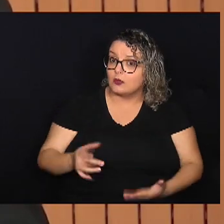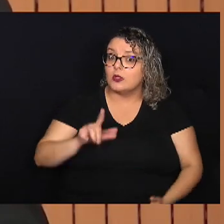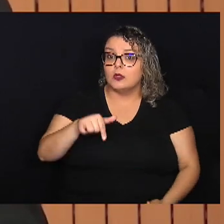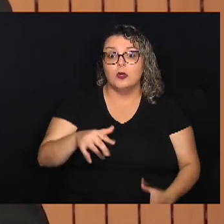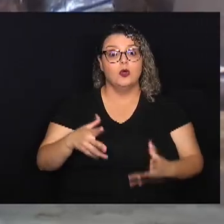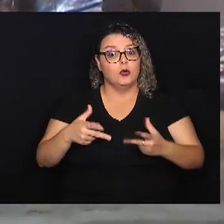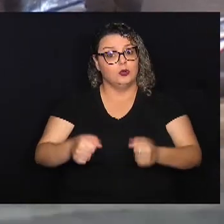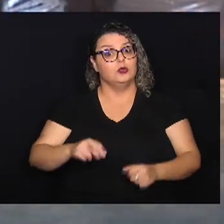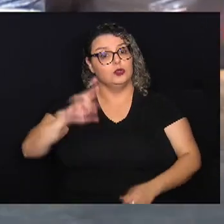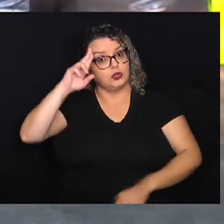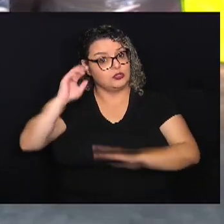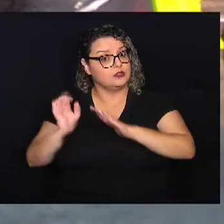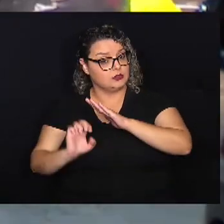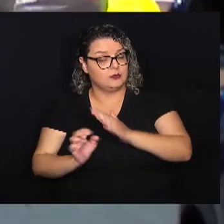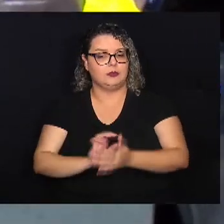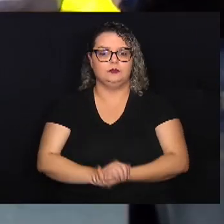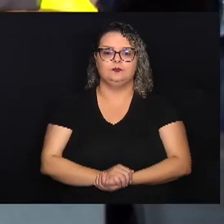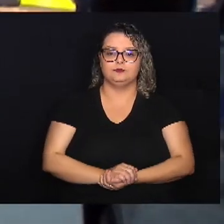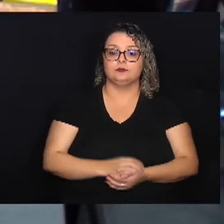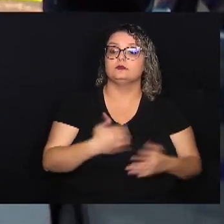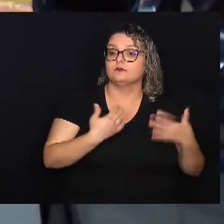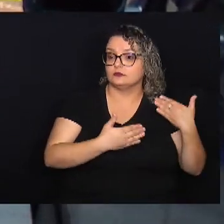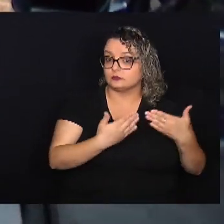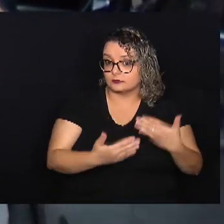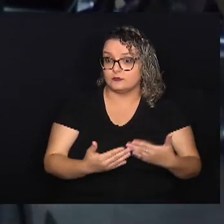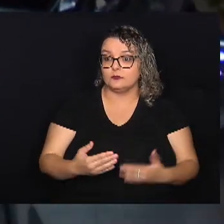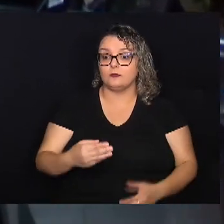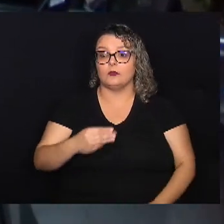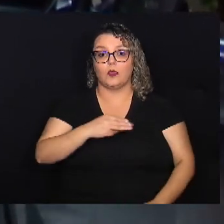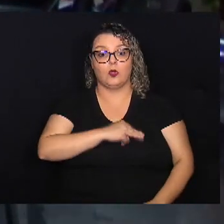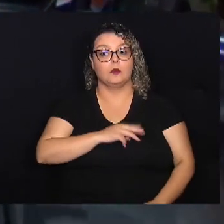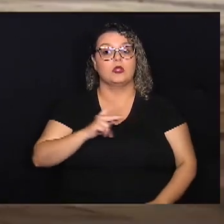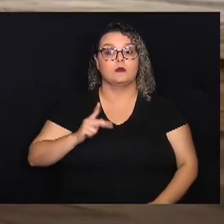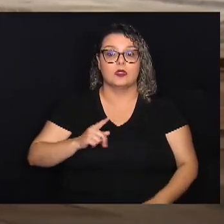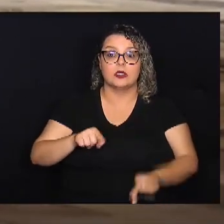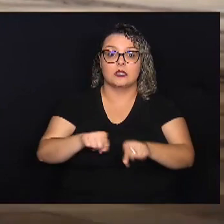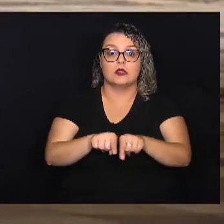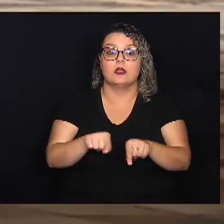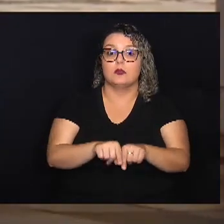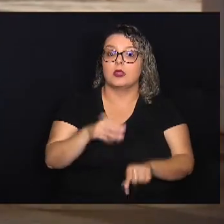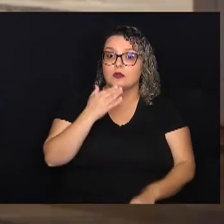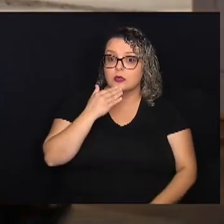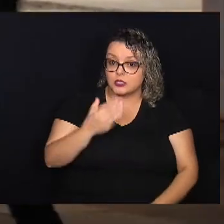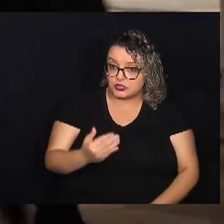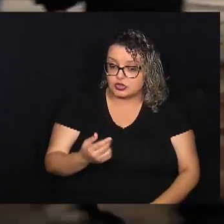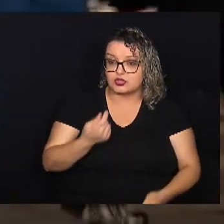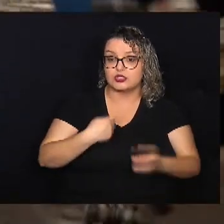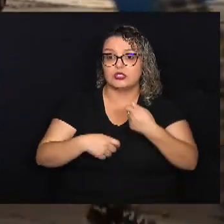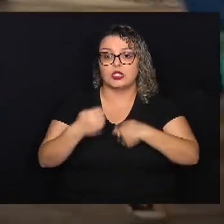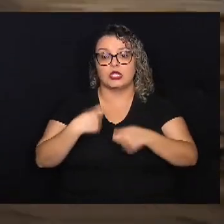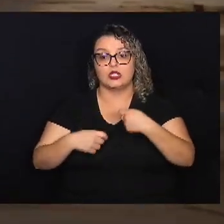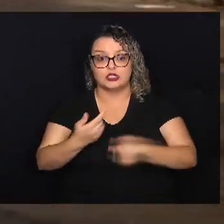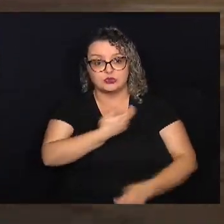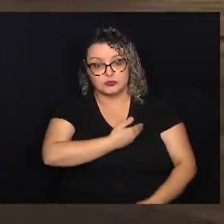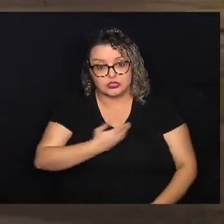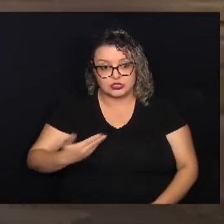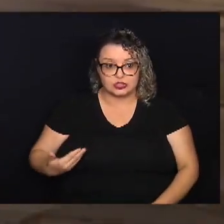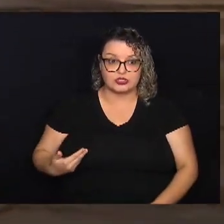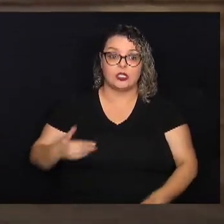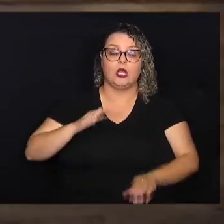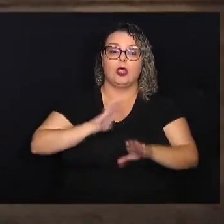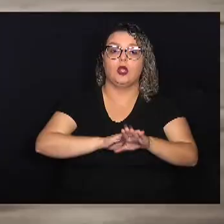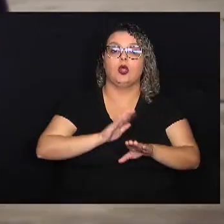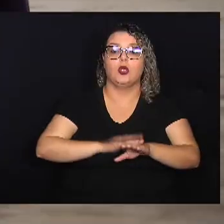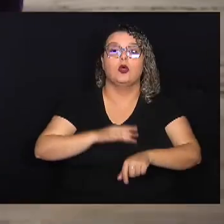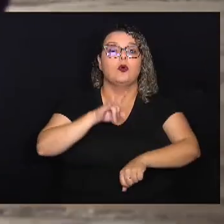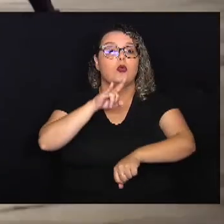os empresários. Recentemente, o Ministério Público também solicitou que a administração pública providencie